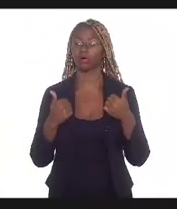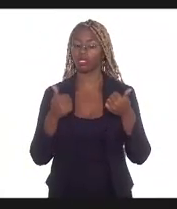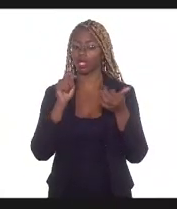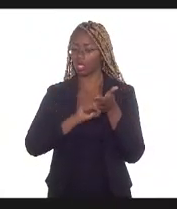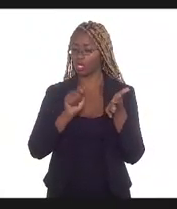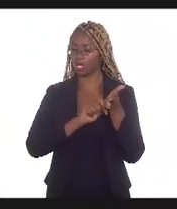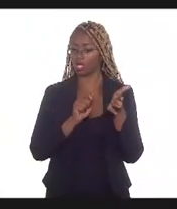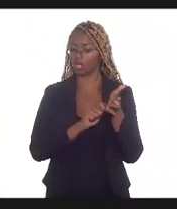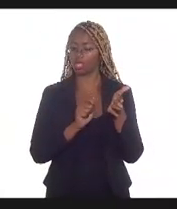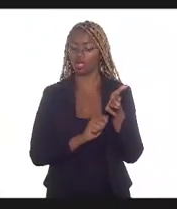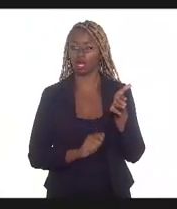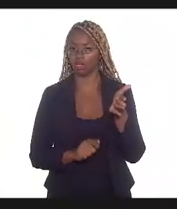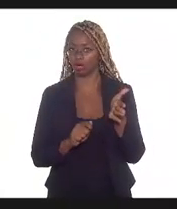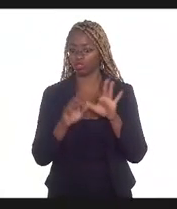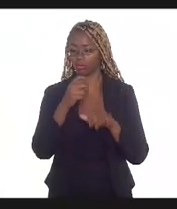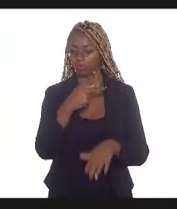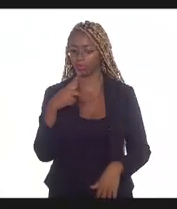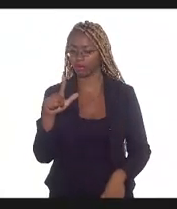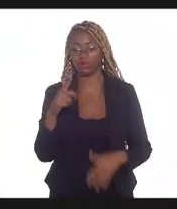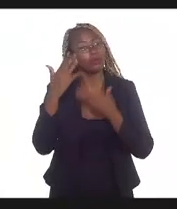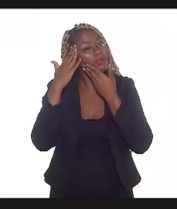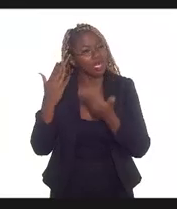projeto. Obrigado, deputado.